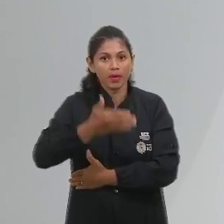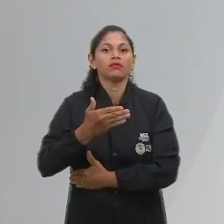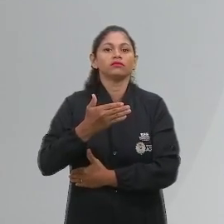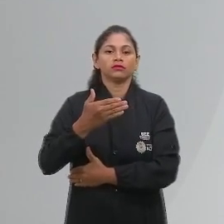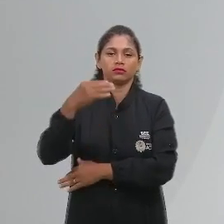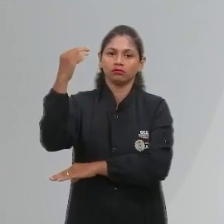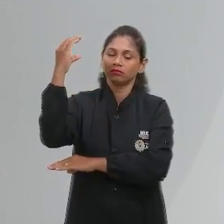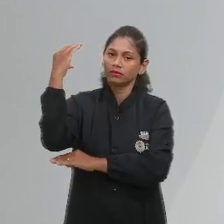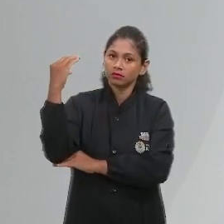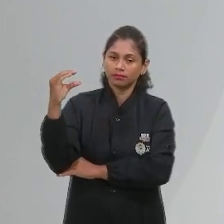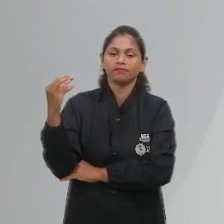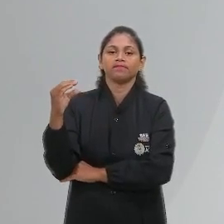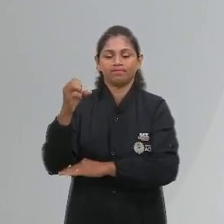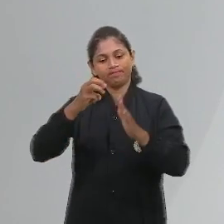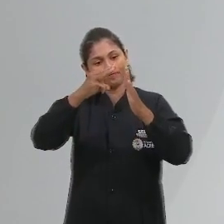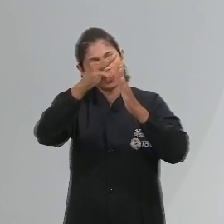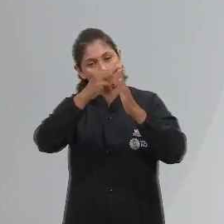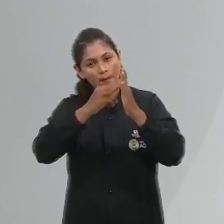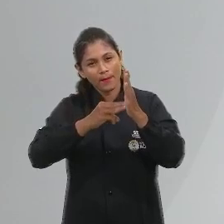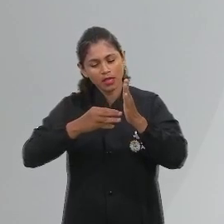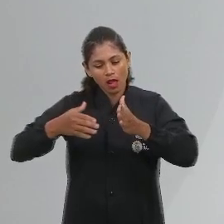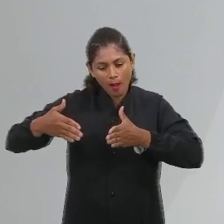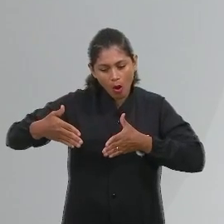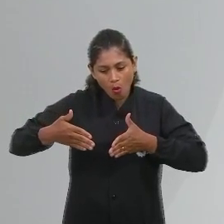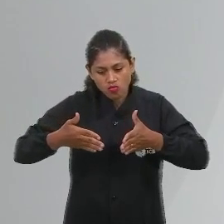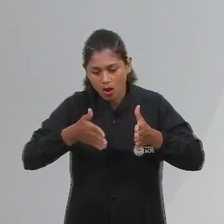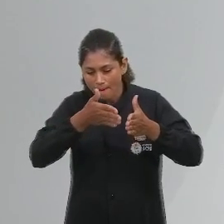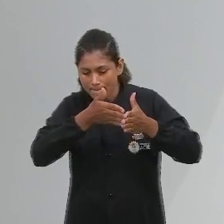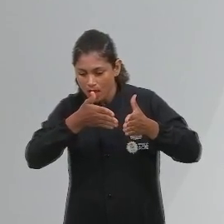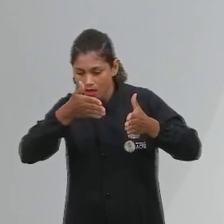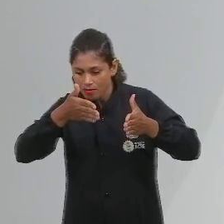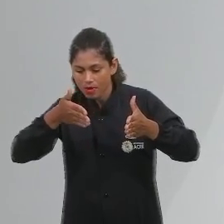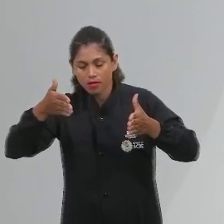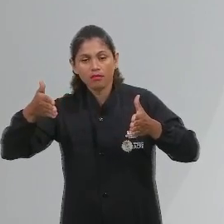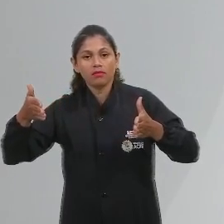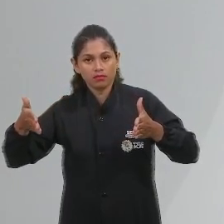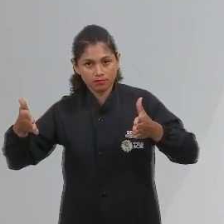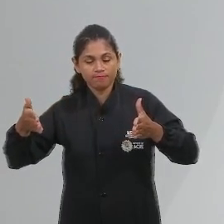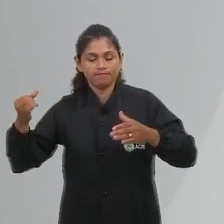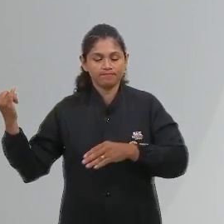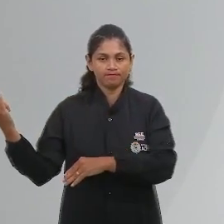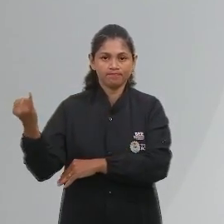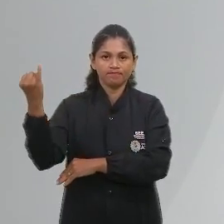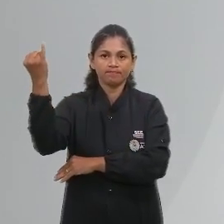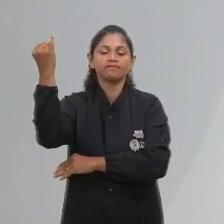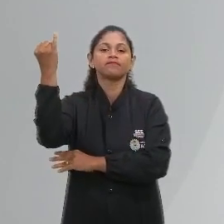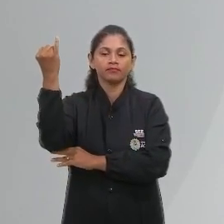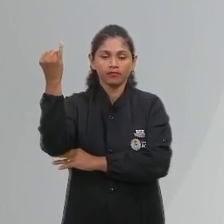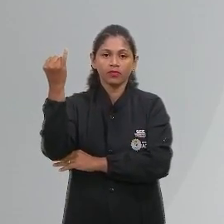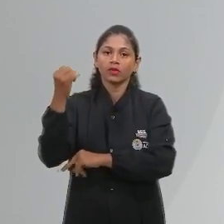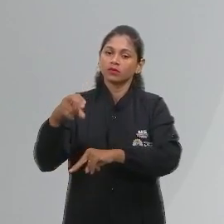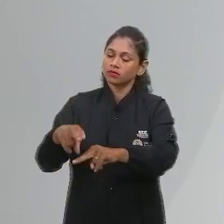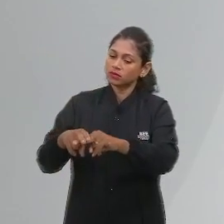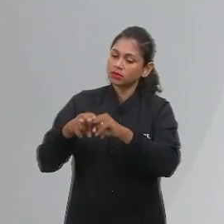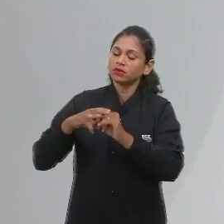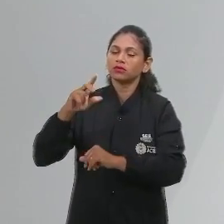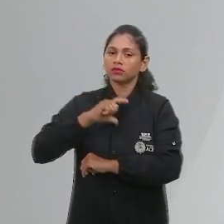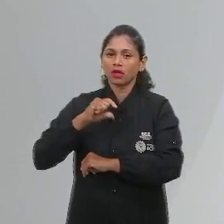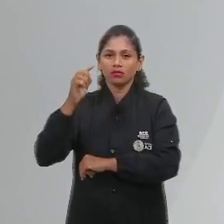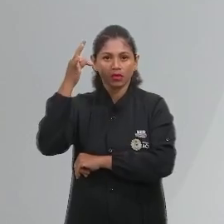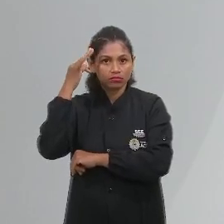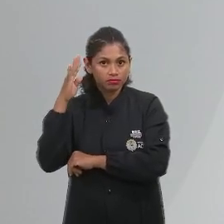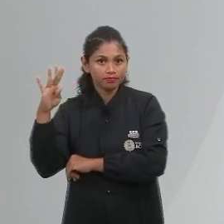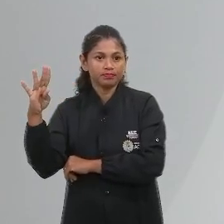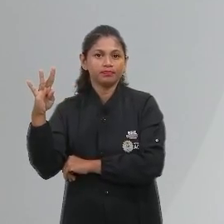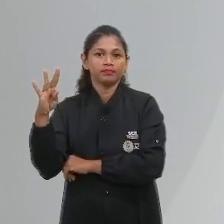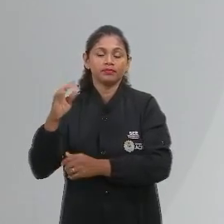que conduz à obtenção dessas informações. Por isso que nós temos uma teoria. Uma outra